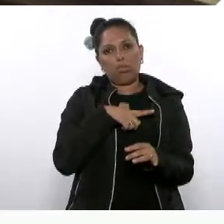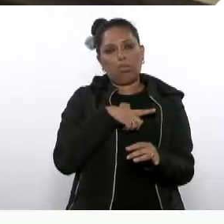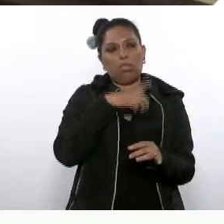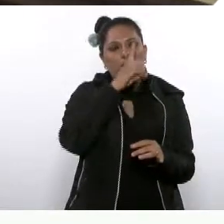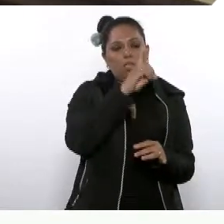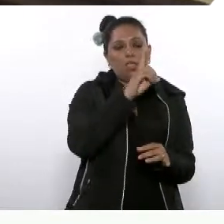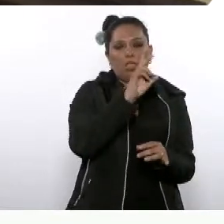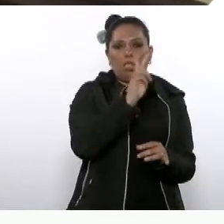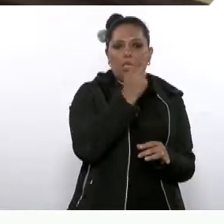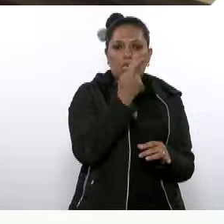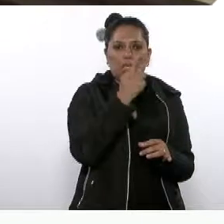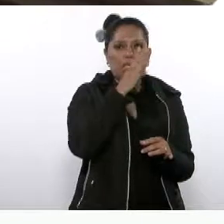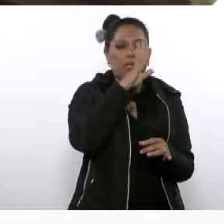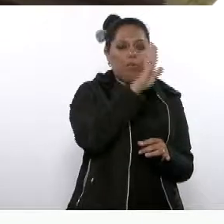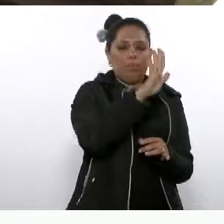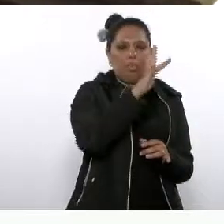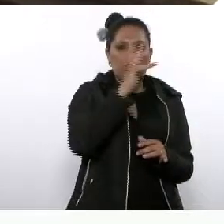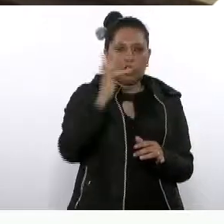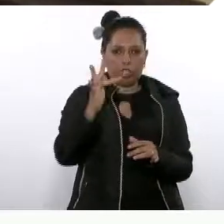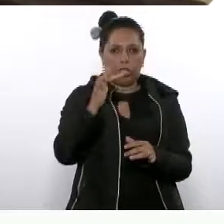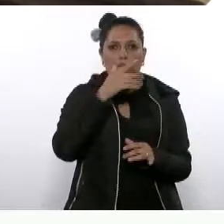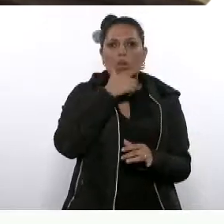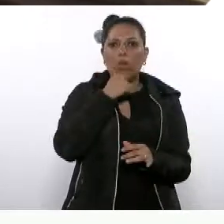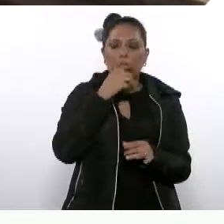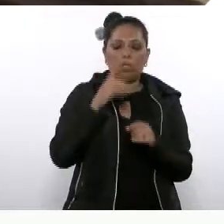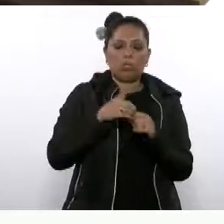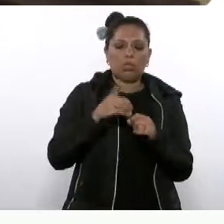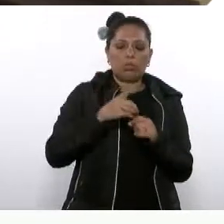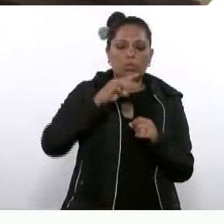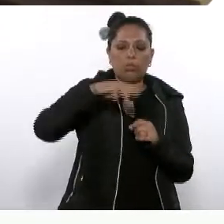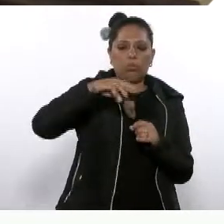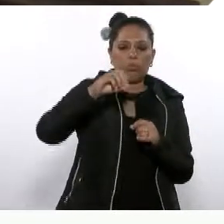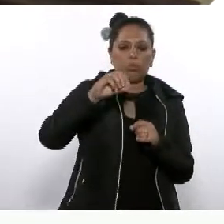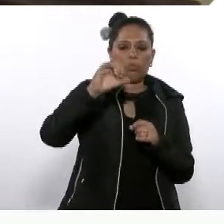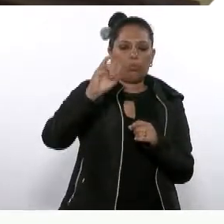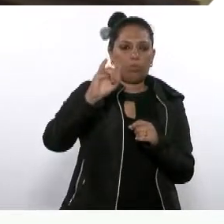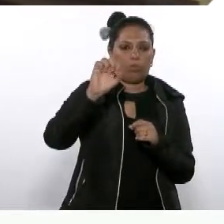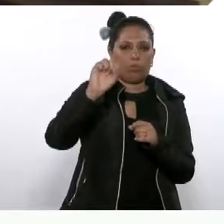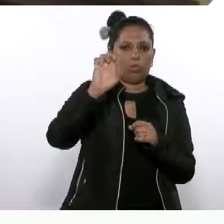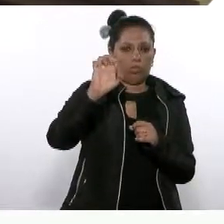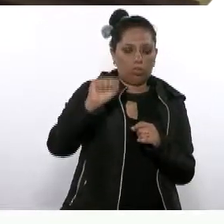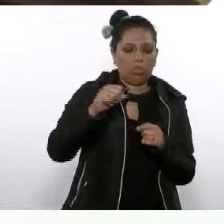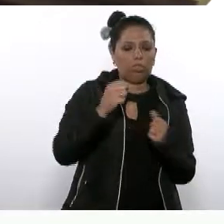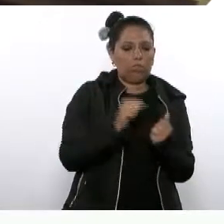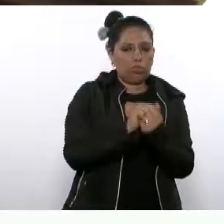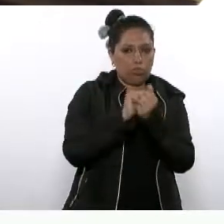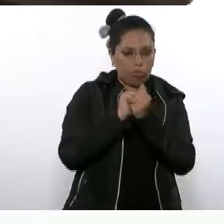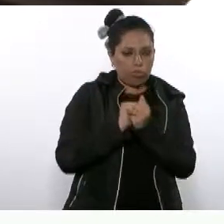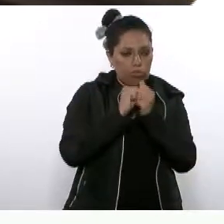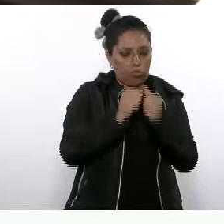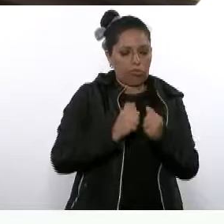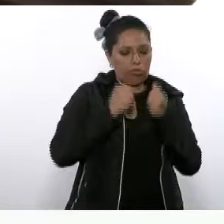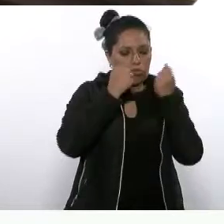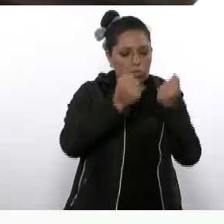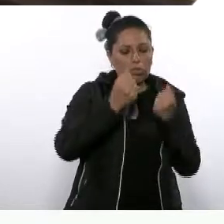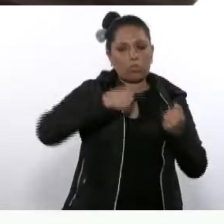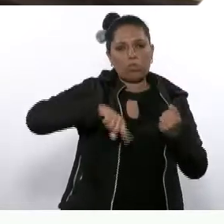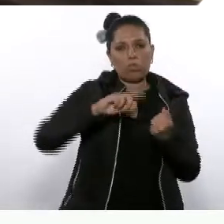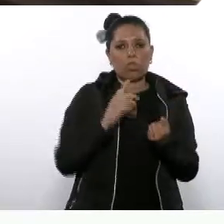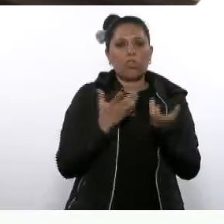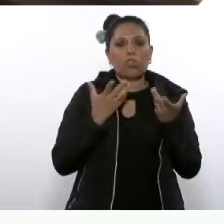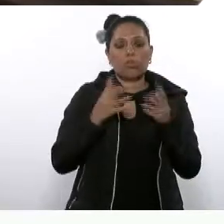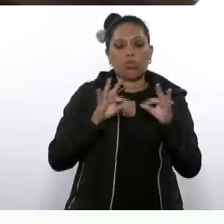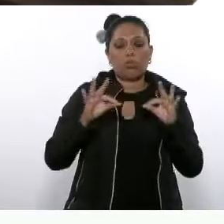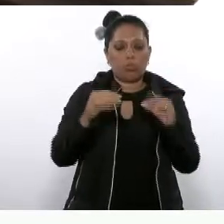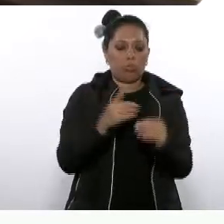DH Baixada, o doutor Moisés Santana esteve conosco, mas foi uma iniciativa dele, então a nossa sugestão é que todas